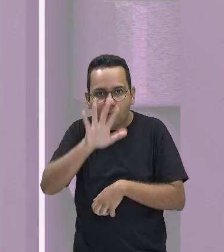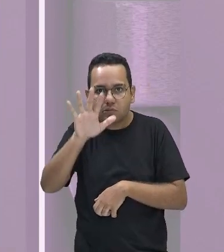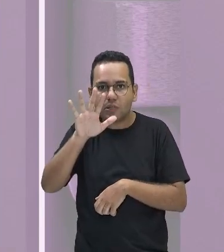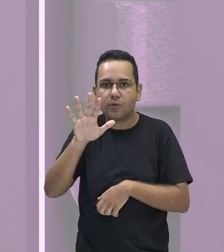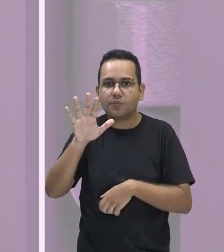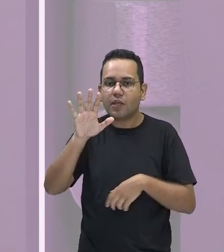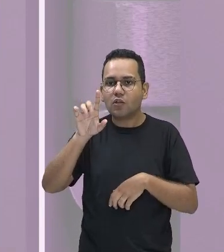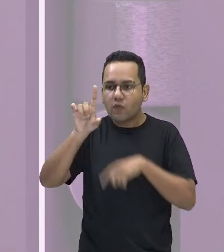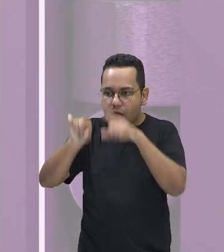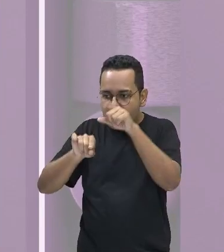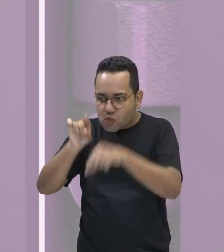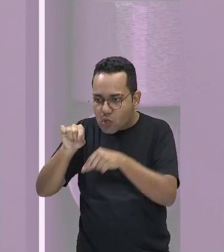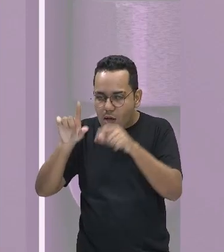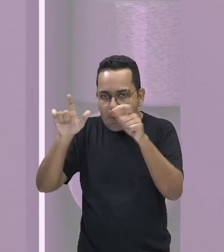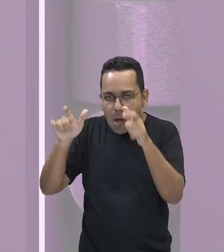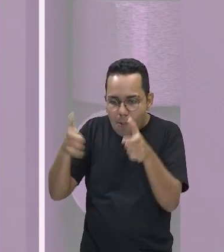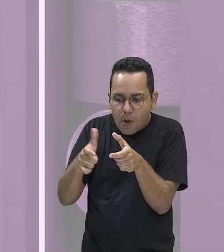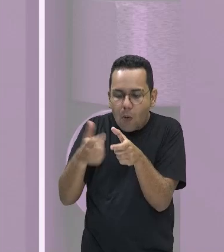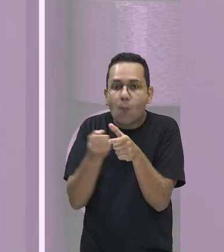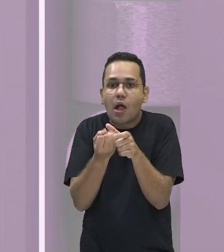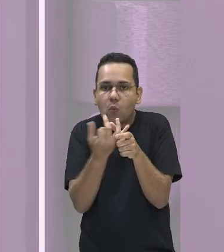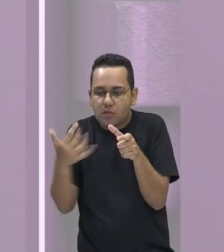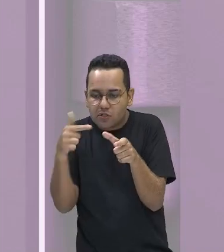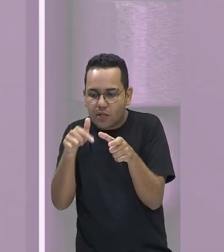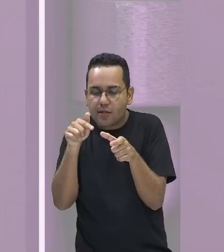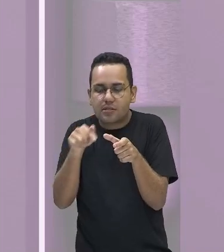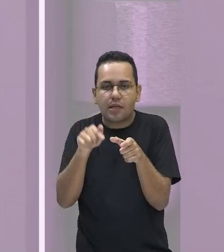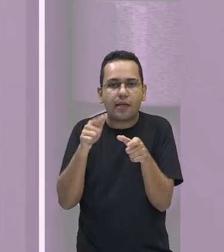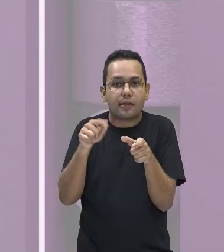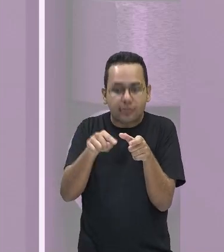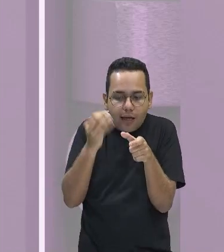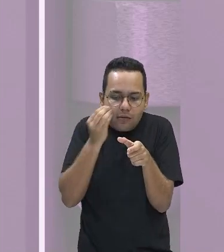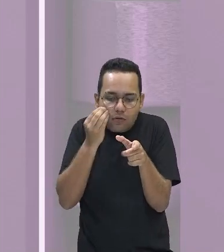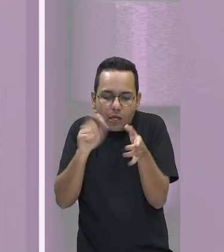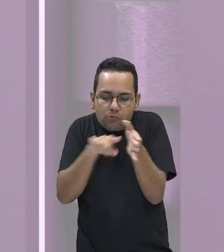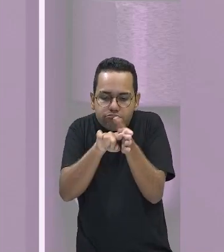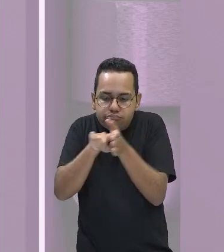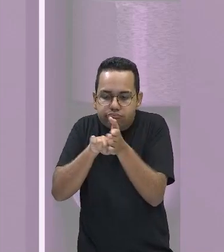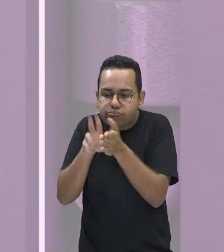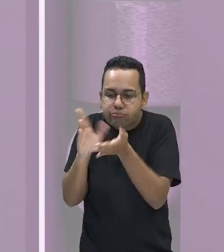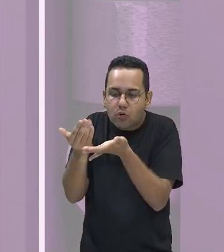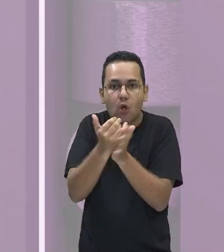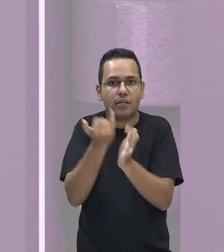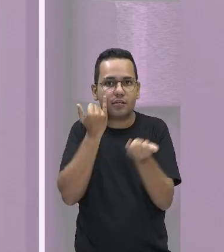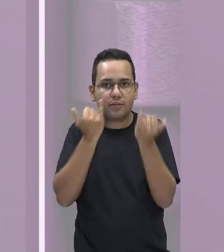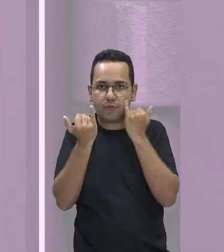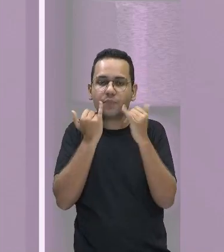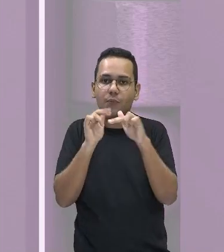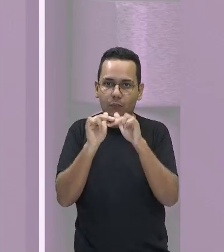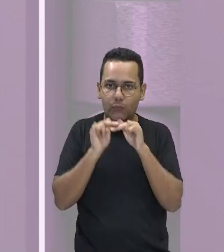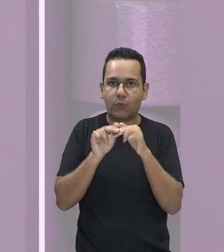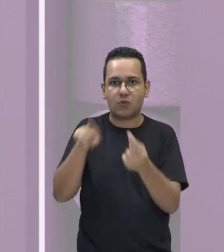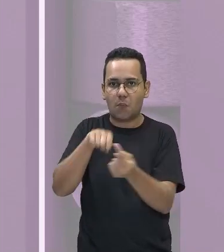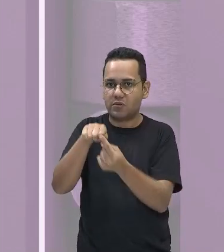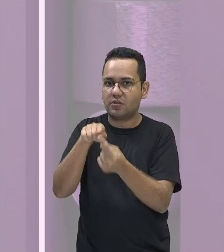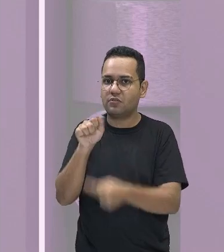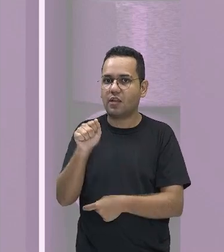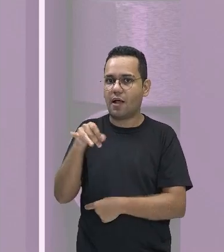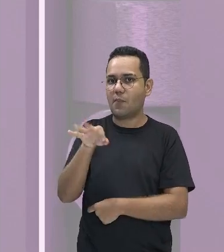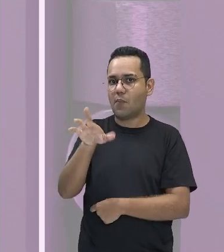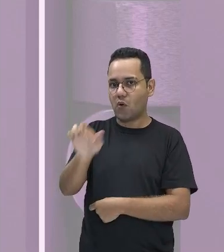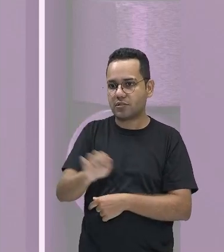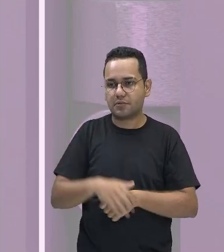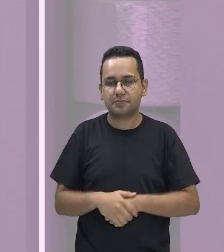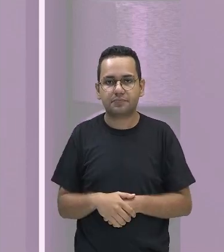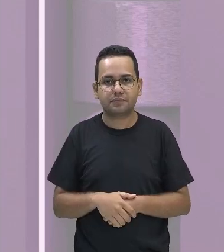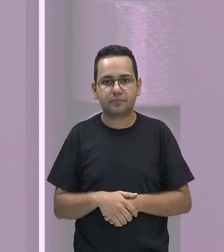estimativa, ok? Então, a amostra, ela serve exatamente para isso. Quando a gente precisa